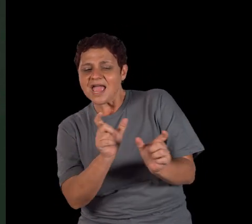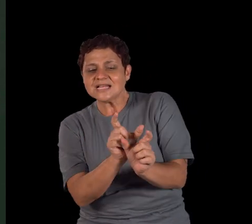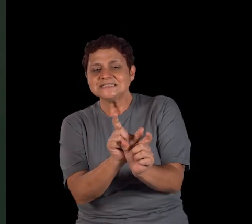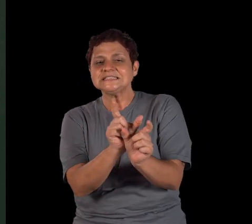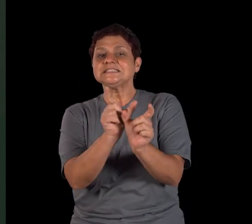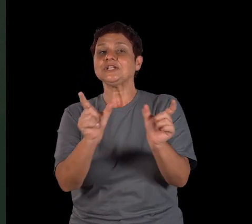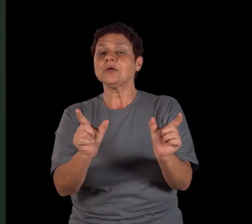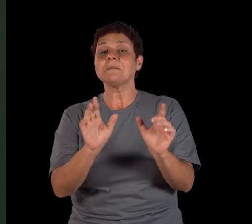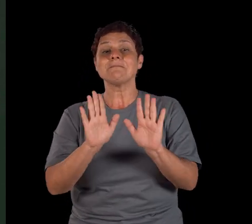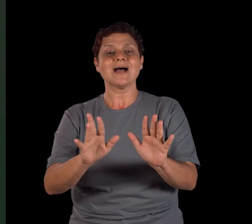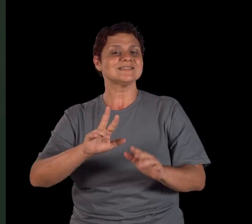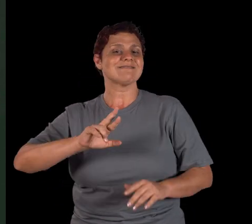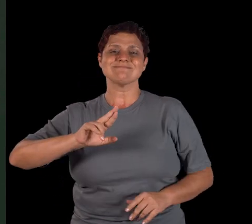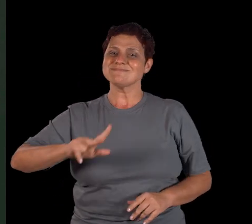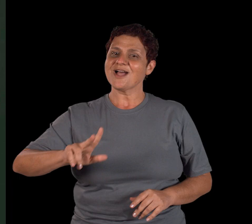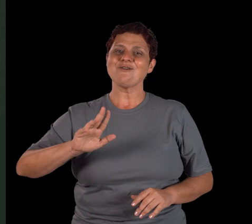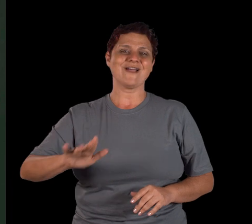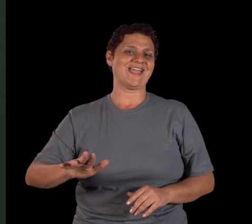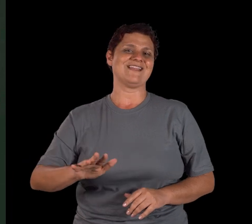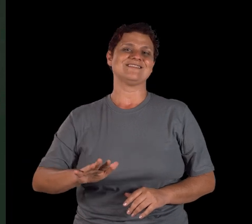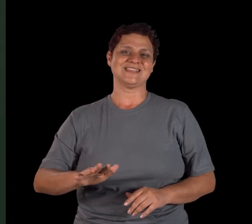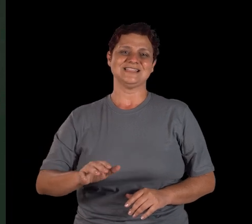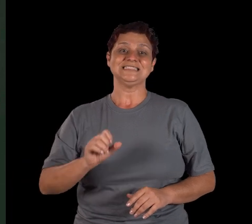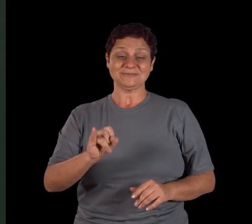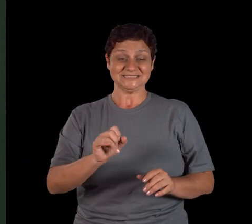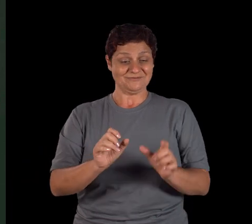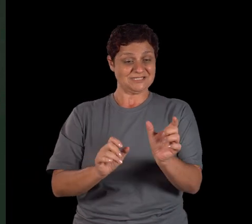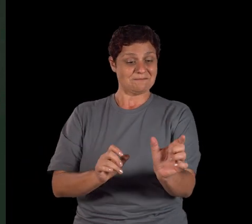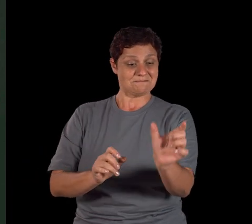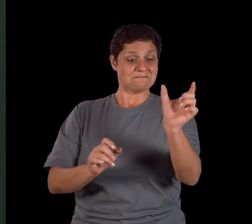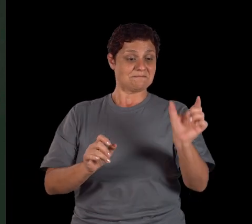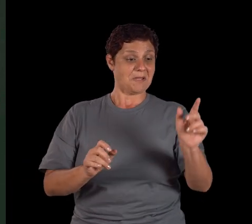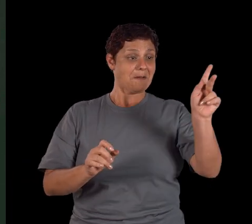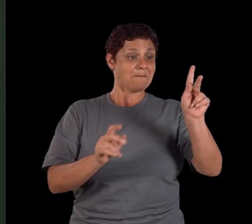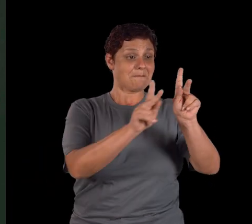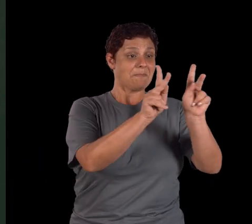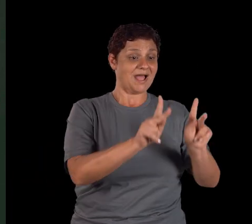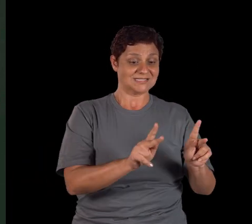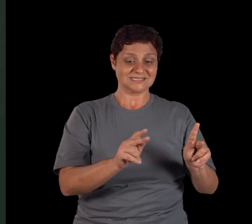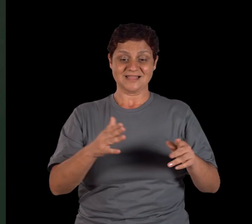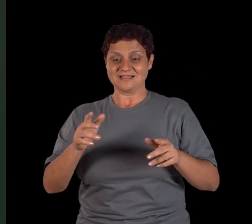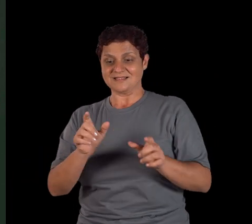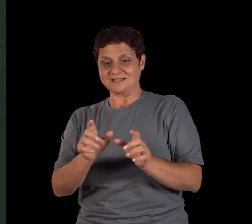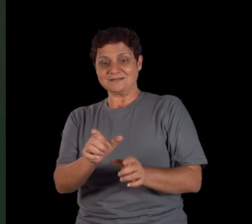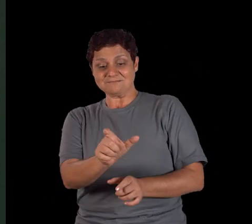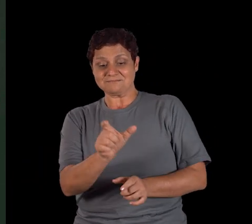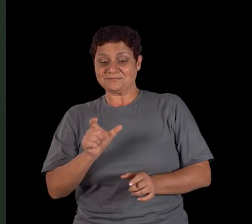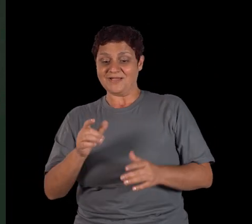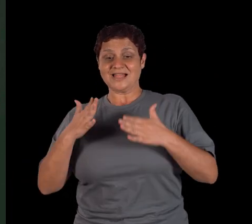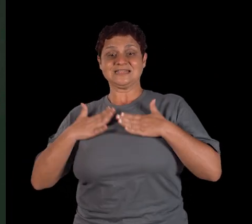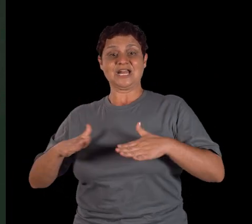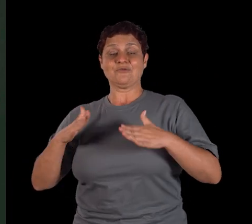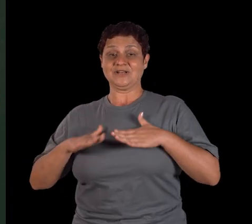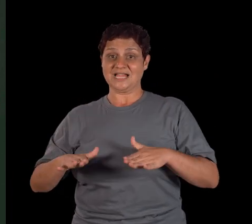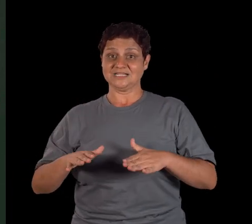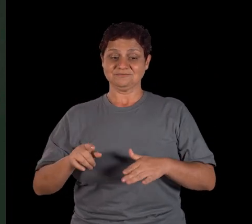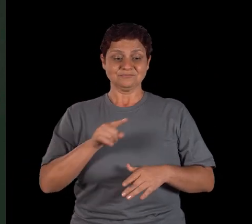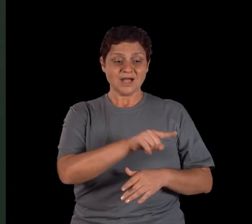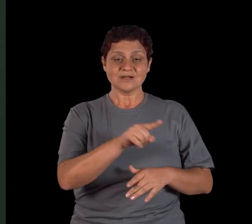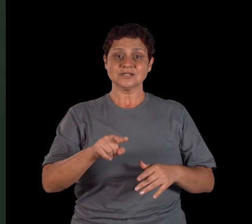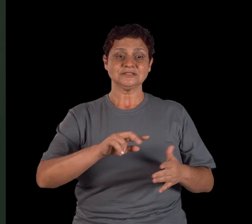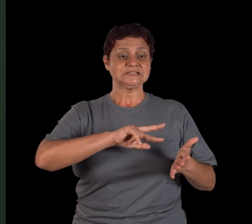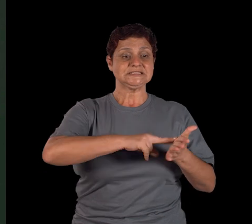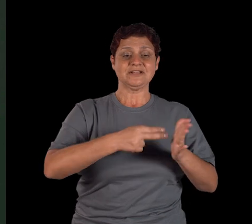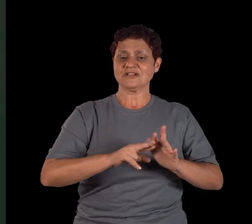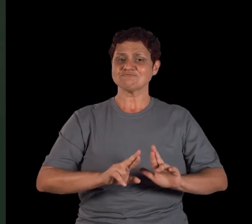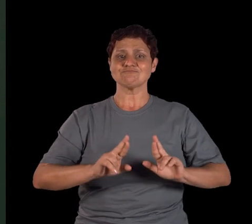parecem ser a mesma coisa, mas, de modo geral, se você tirá-las do contexto, elas não são sinônimos. Paz e tranquilidade não significa uma coisa é